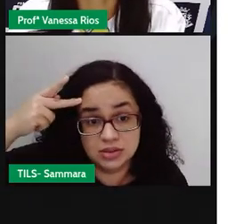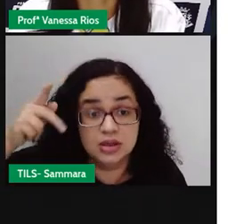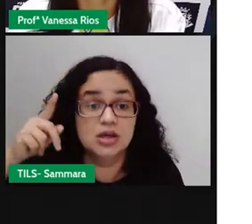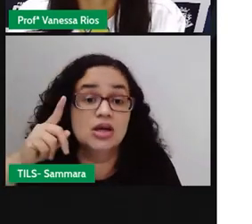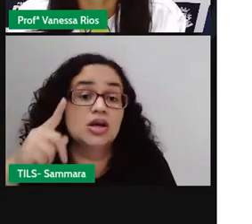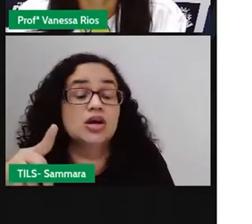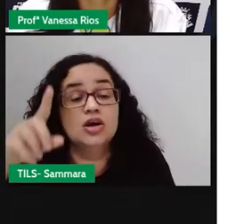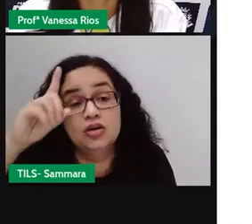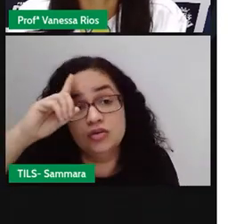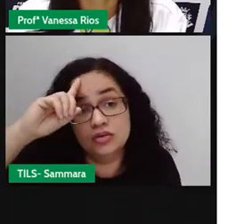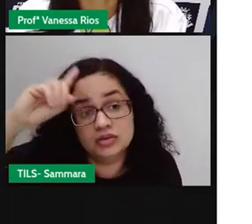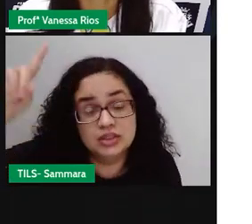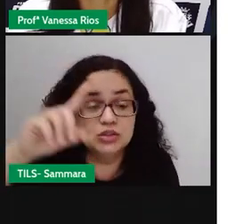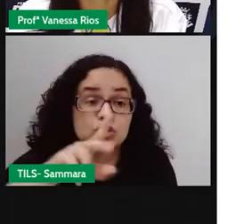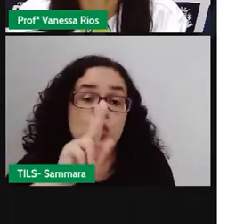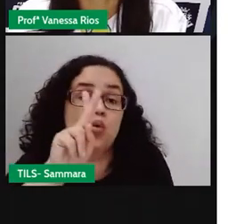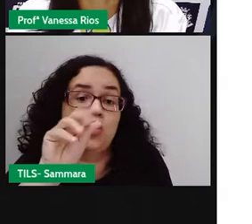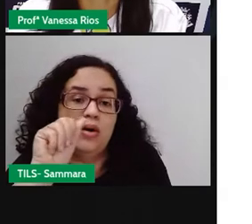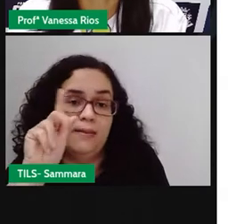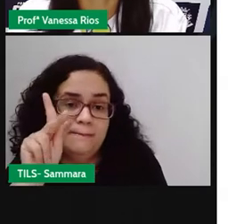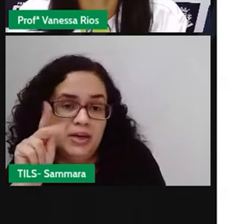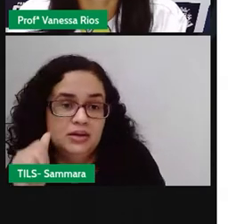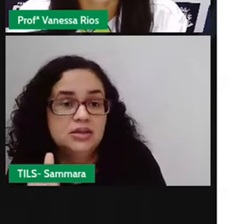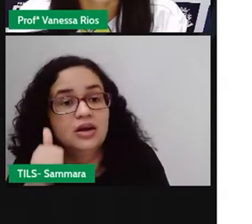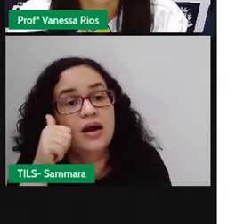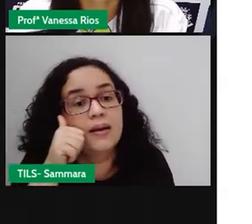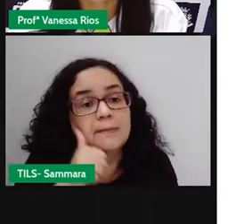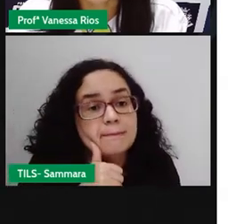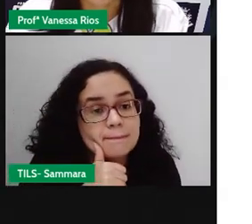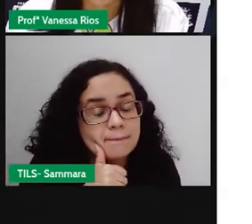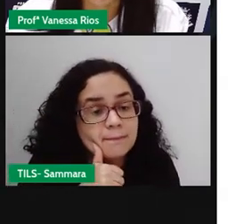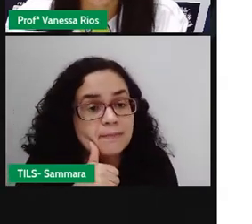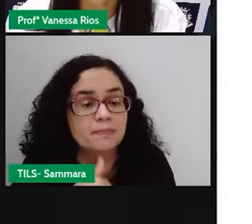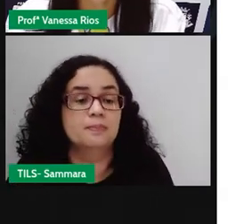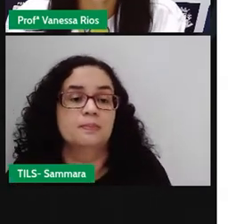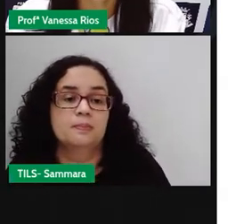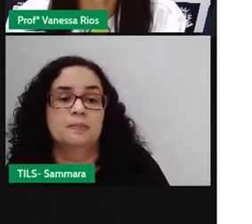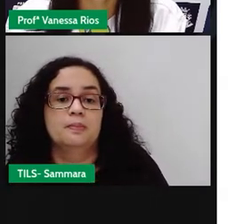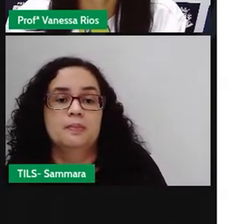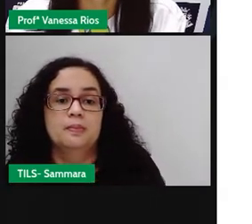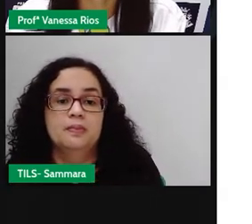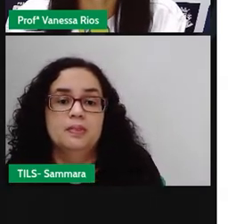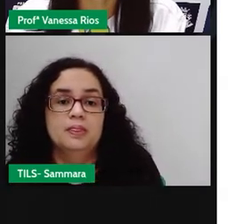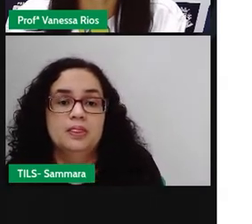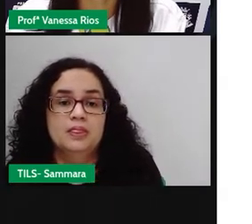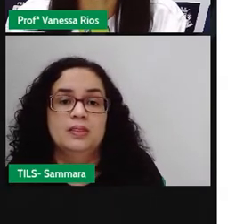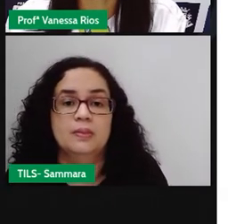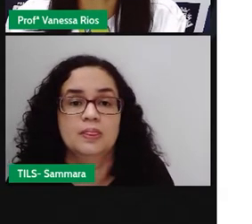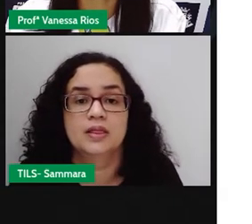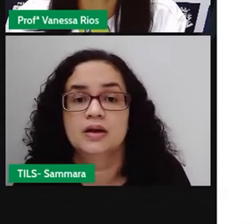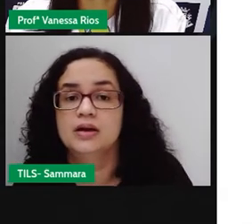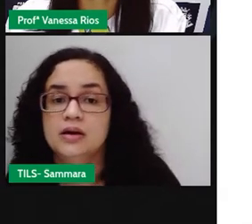pessoas." "Eu vou com Deus e Cubá", disse a menina.